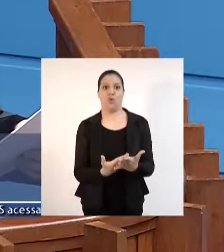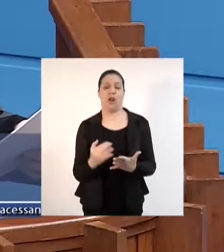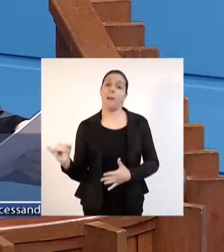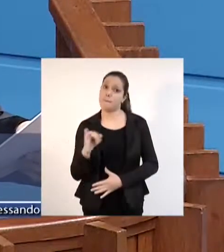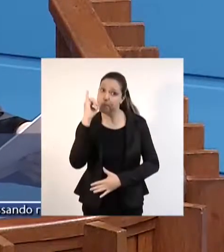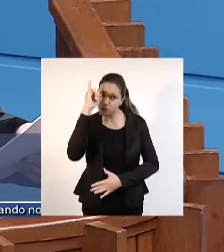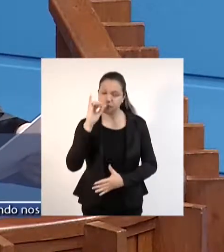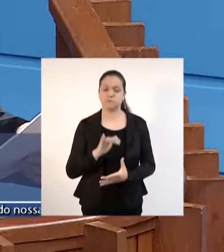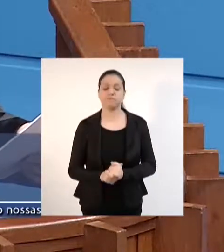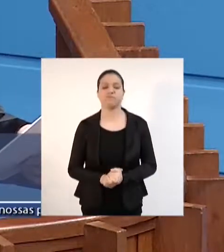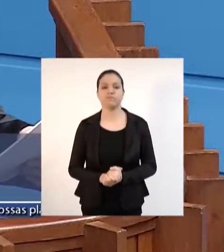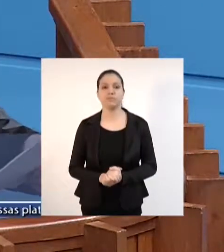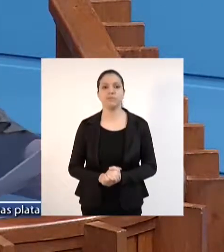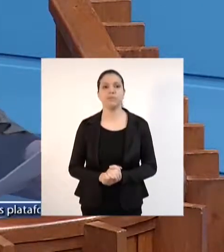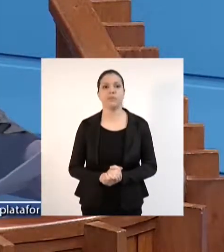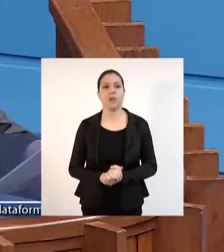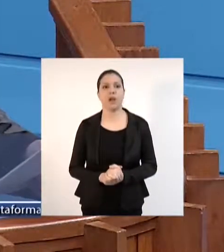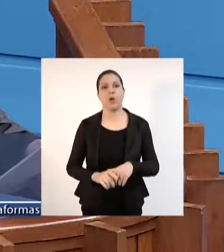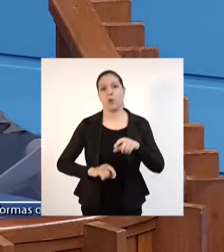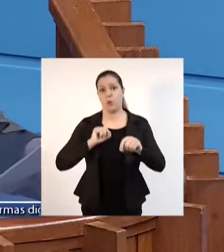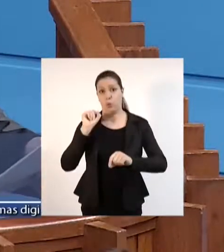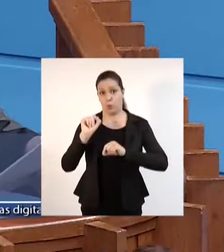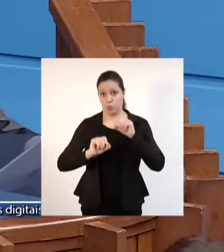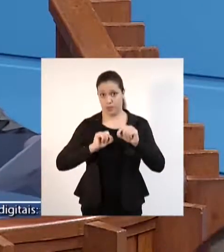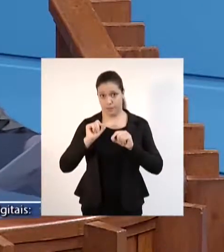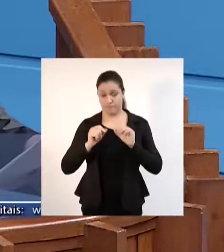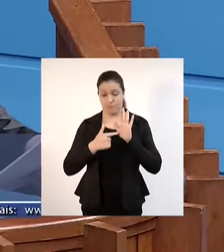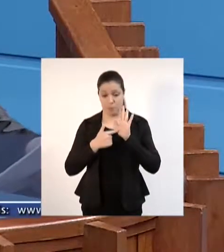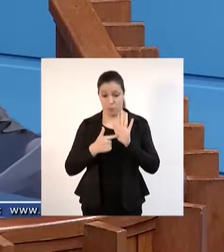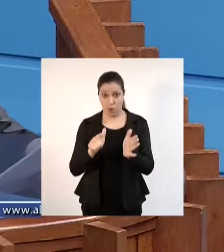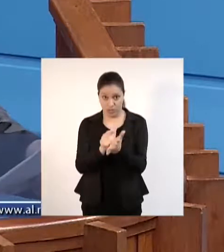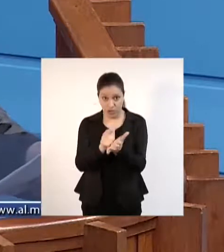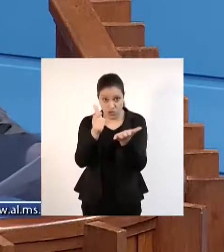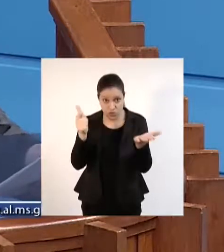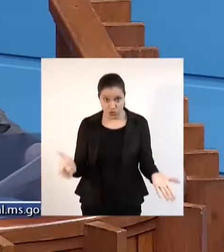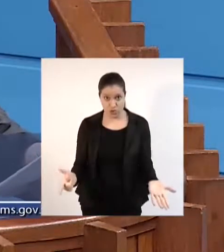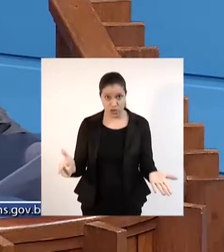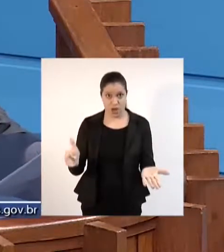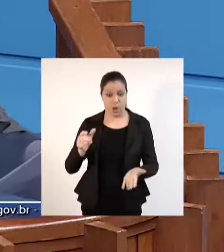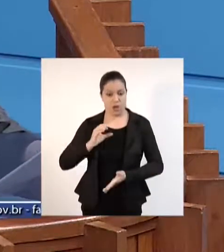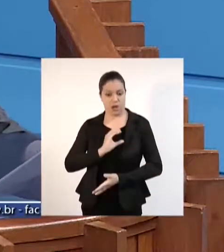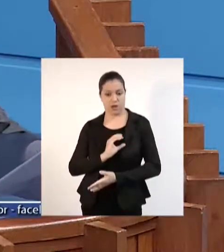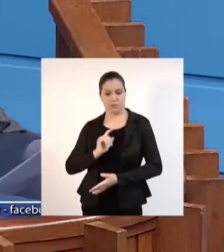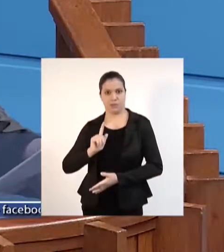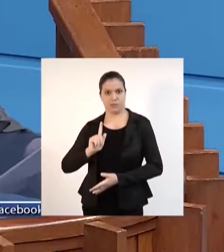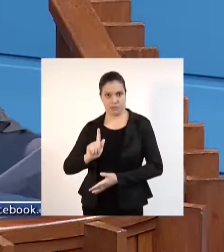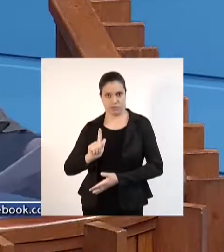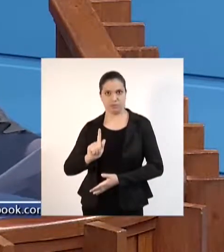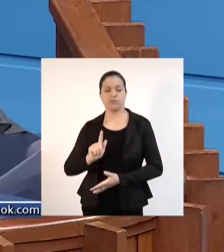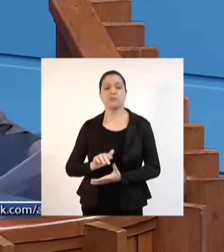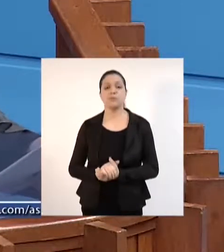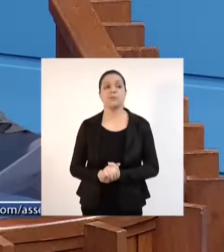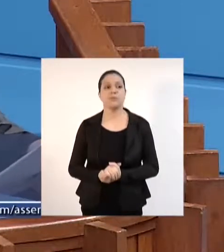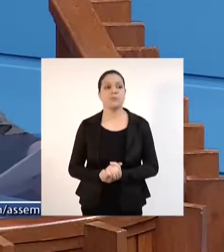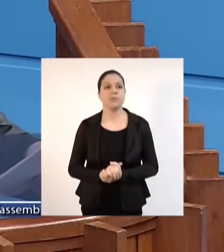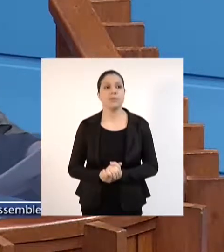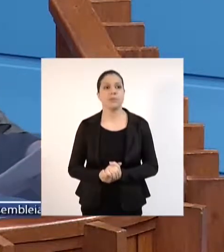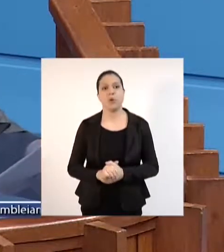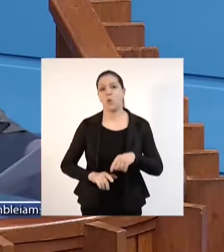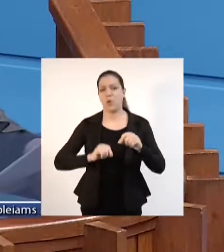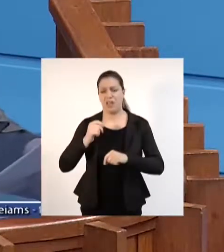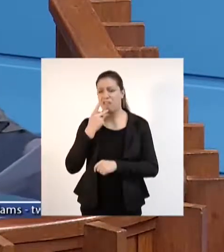diz o seguinte: falam que é drama, está entre aspas, falam que é drama, criticam alunos